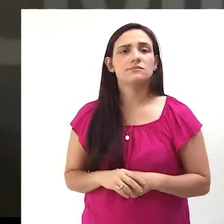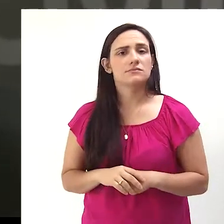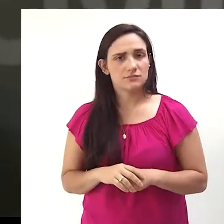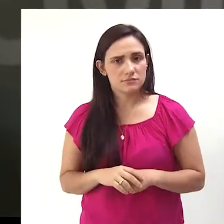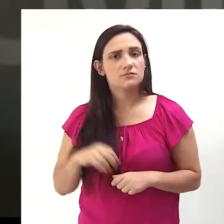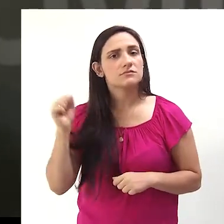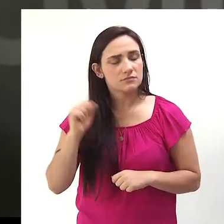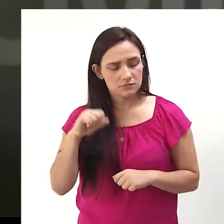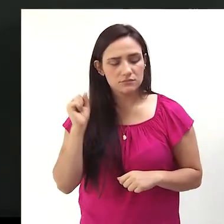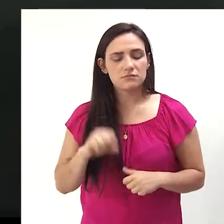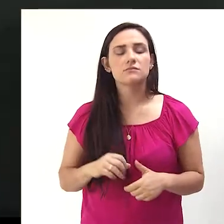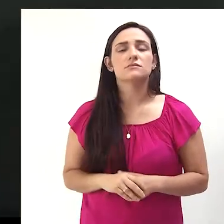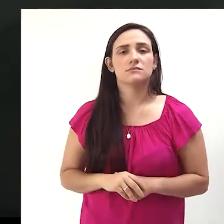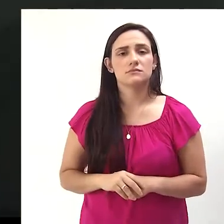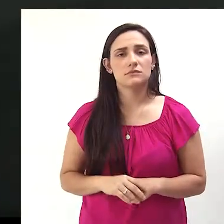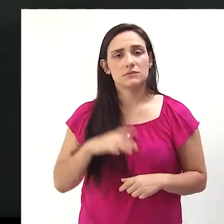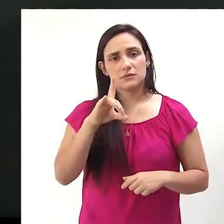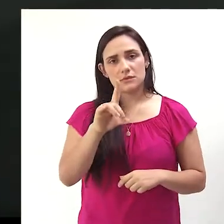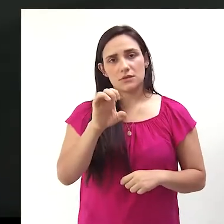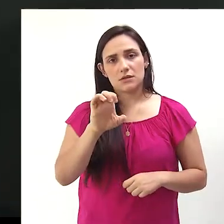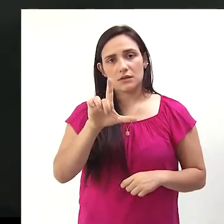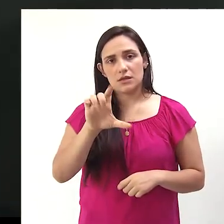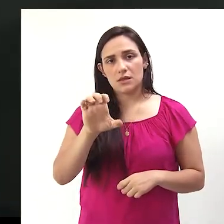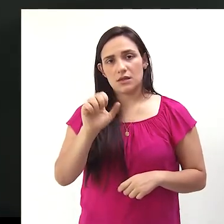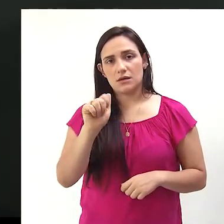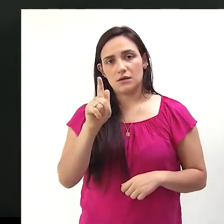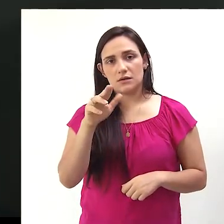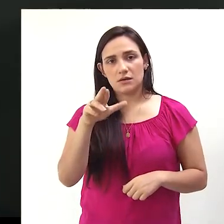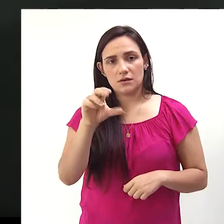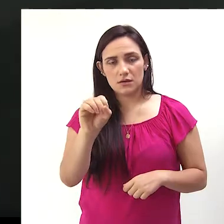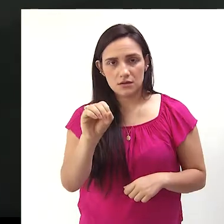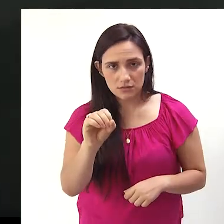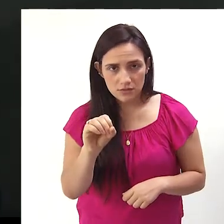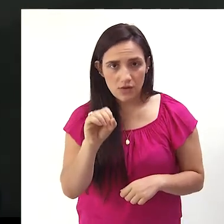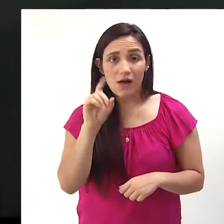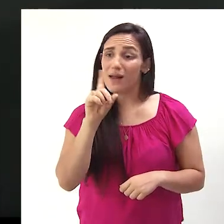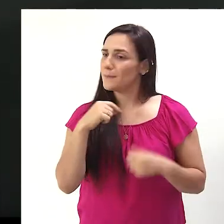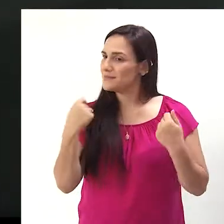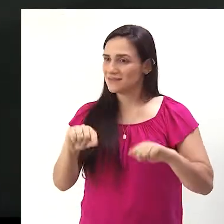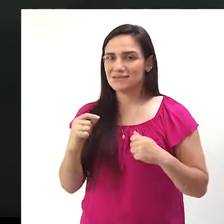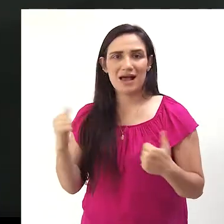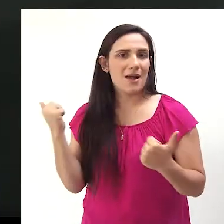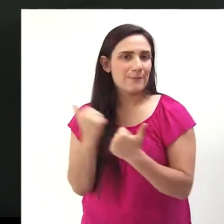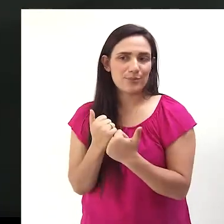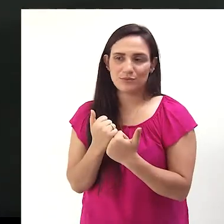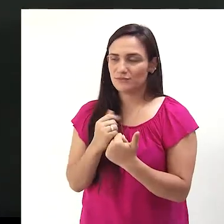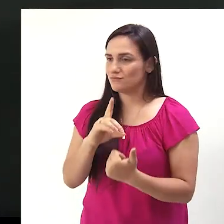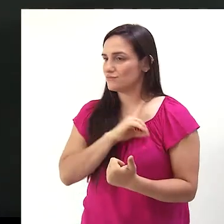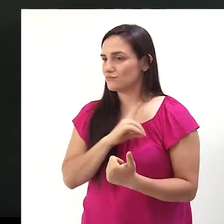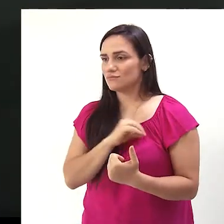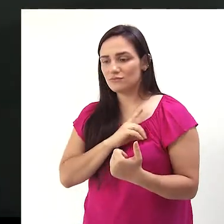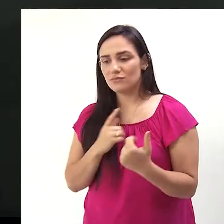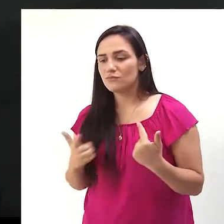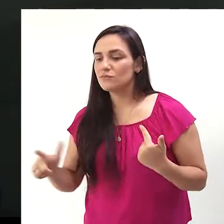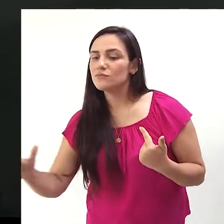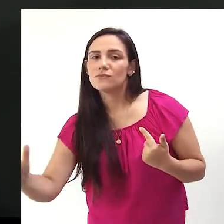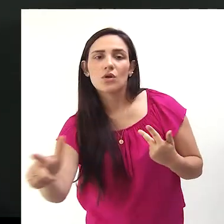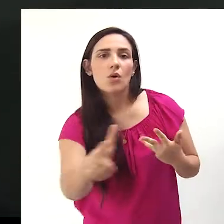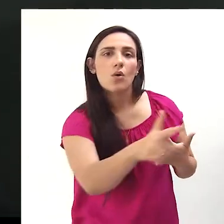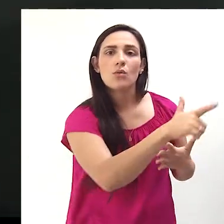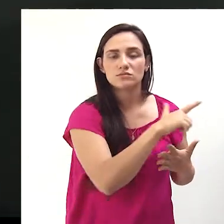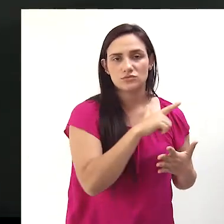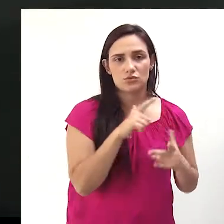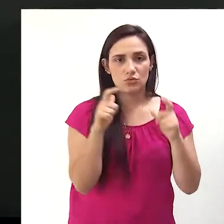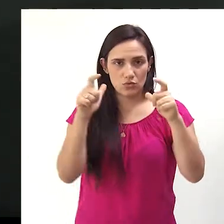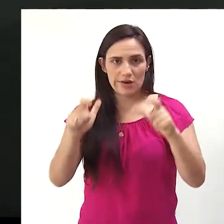elas, caso precise? Exatamente. A Deleagro é uma unidade que depende, sem dúvida, do apoio e presta o